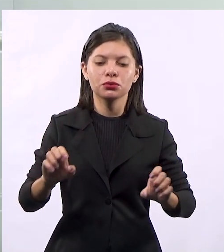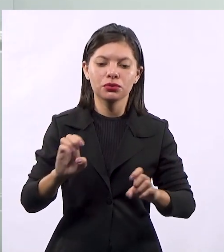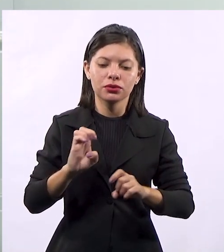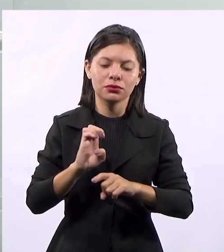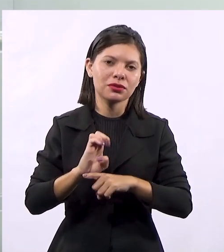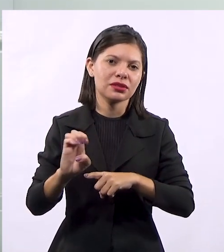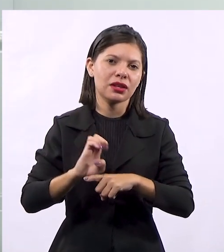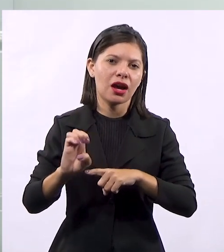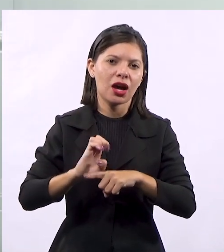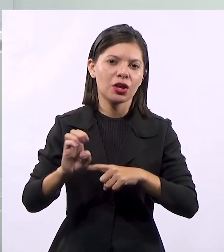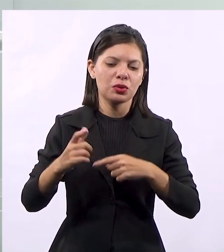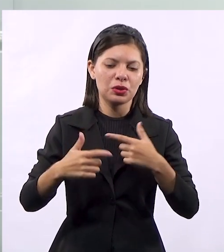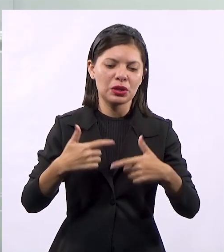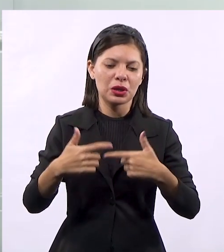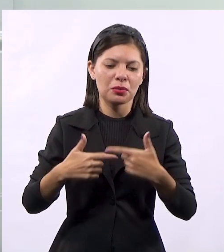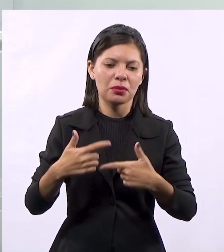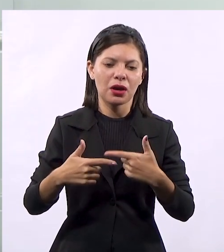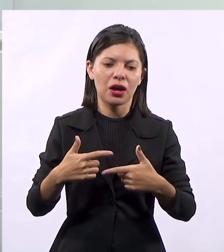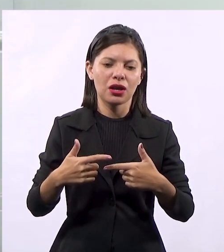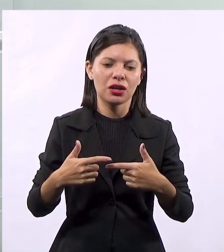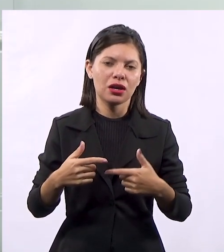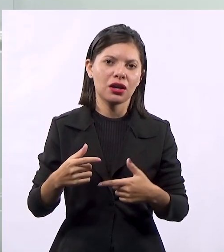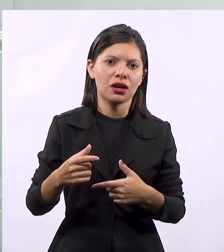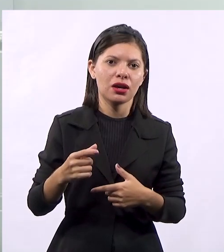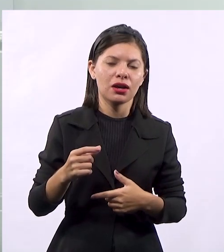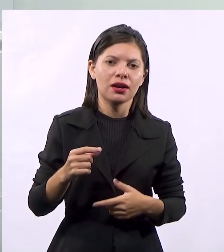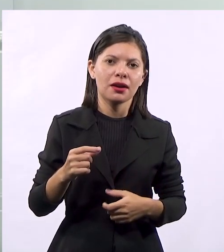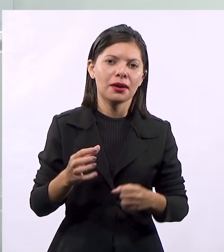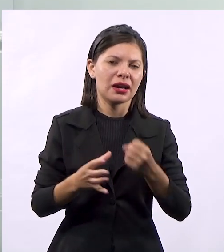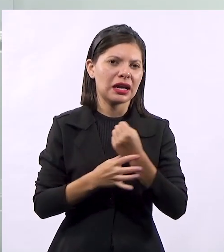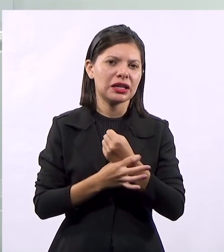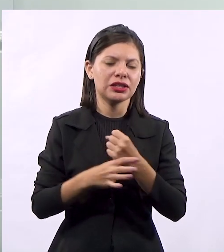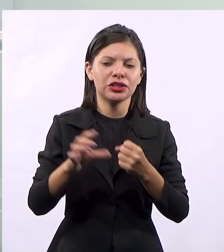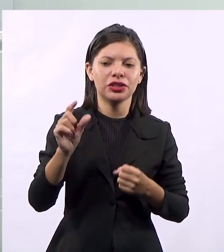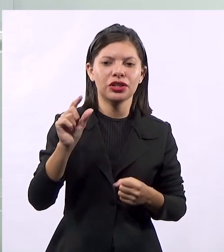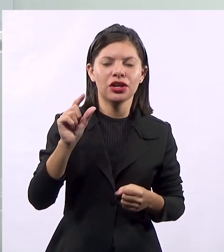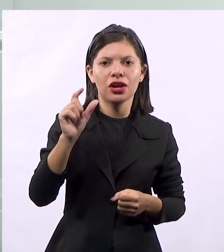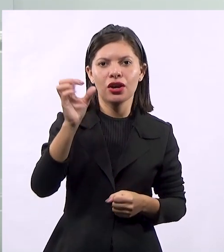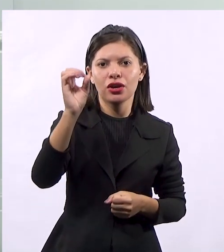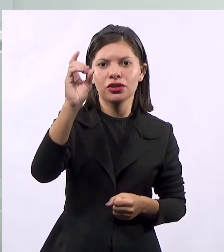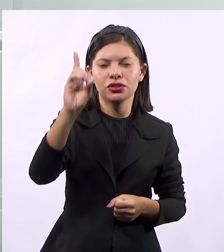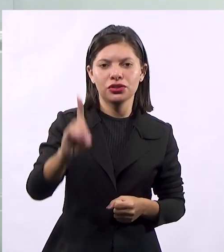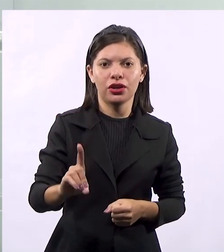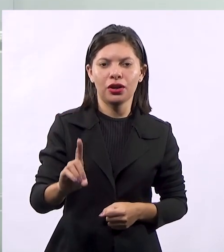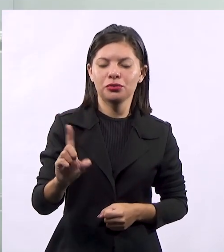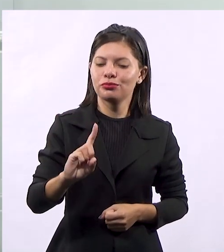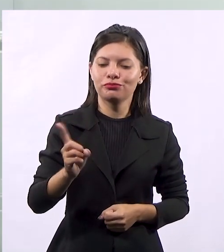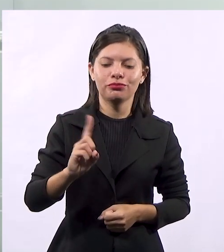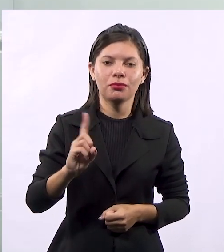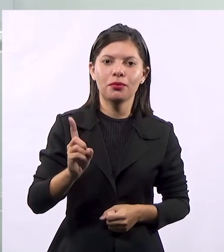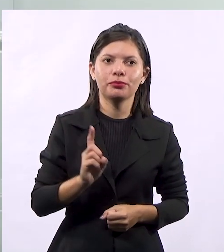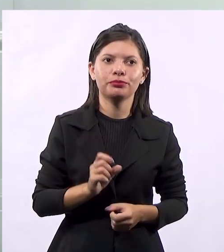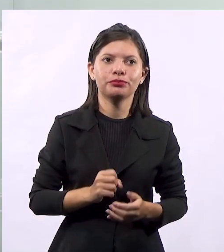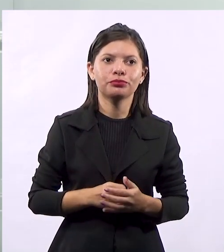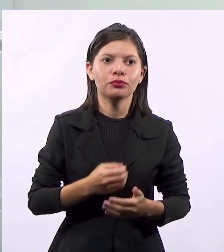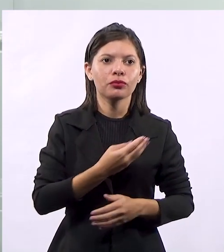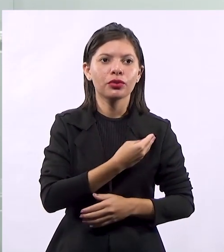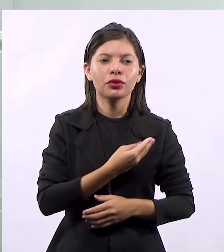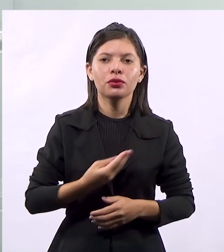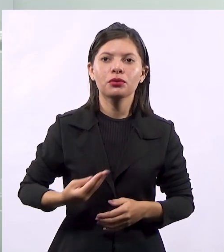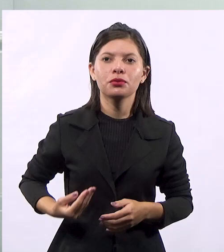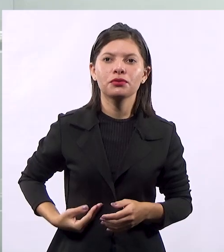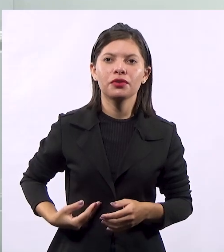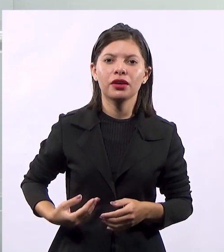ela trabalha até com termos coercitivos, como obrigatória, para que esse direito seja garantido. Porque,